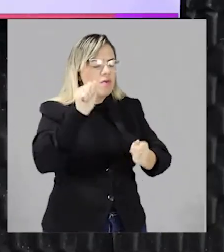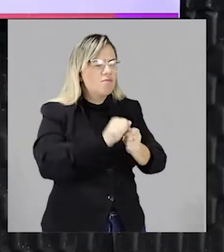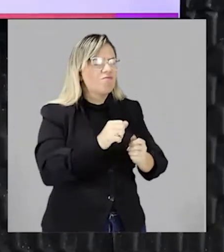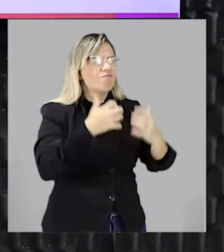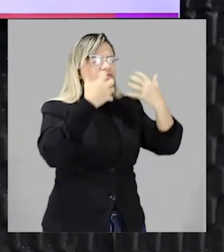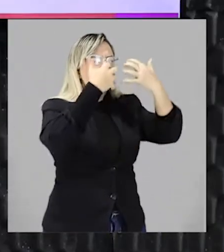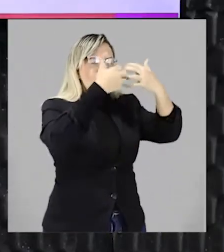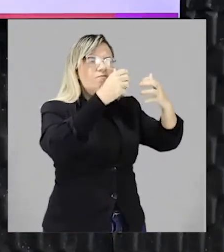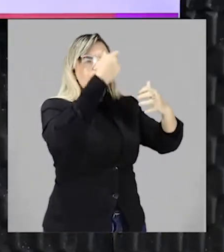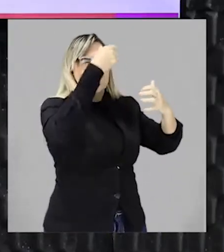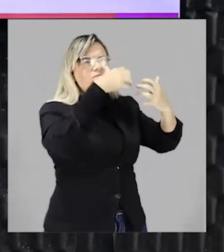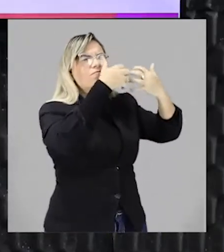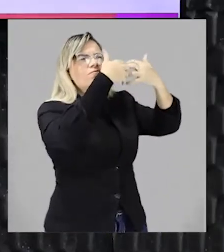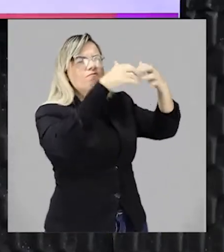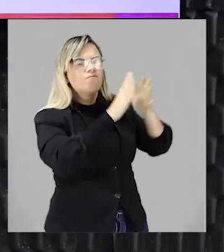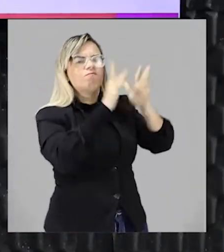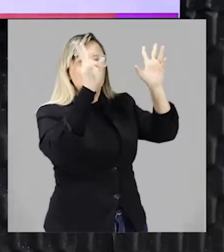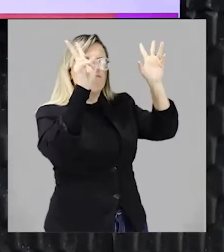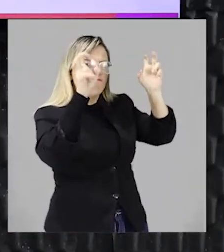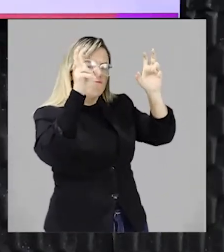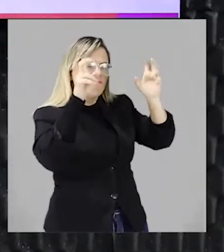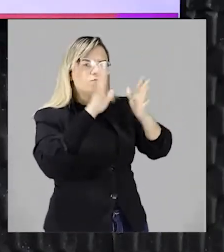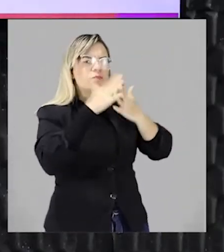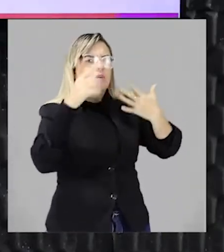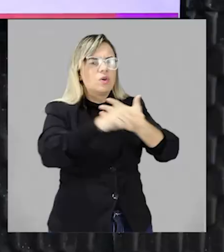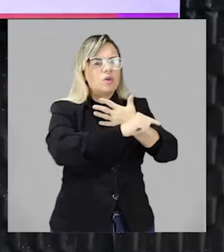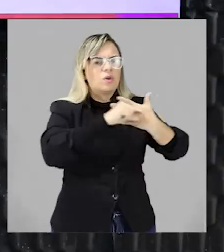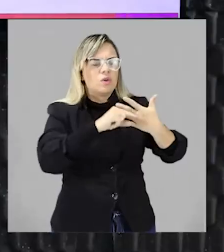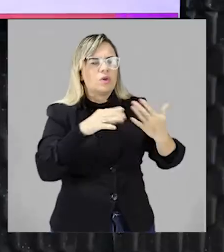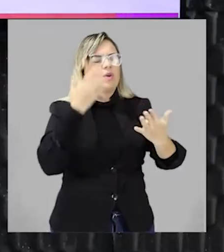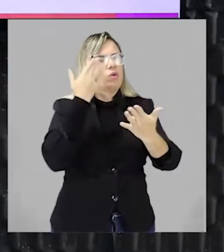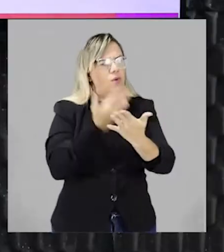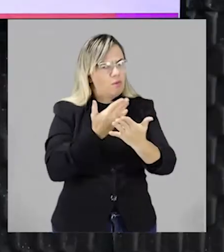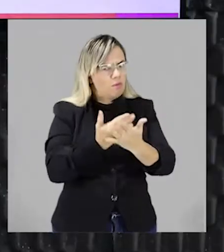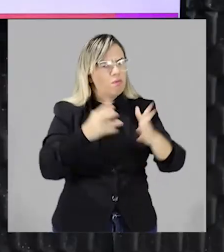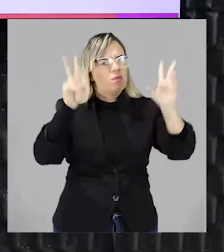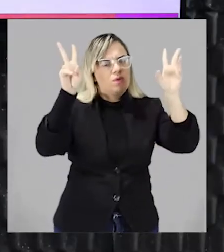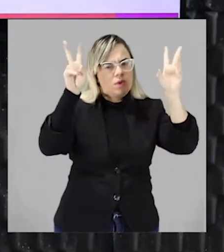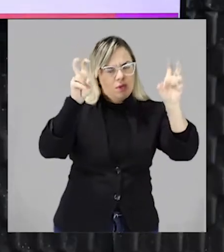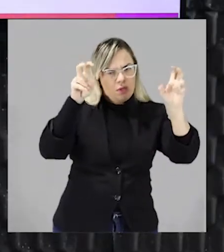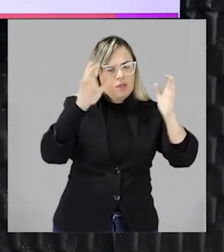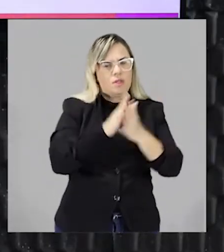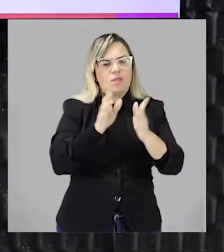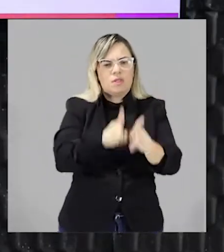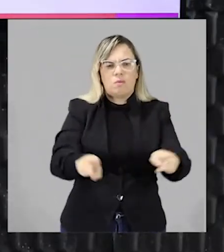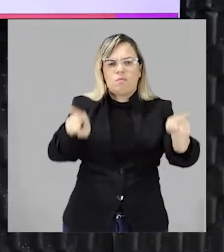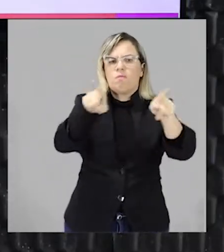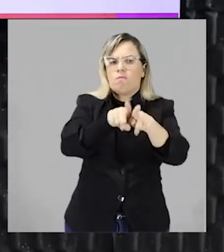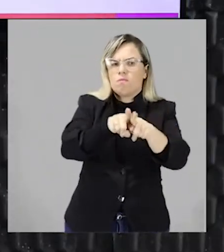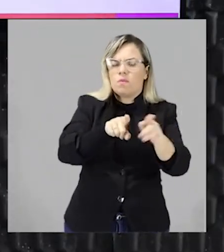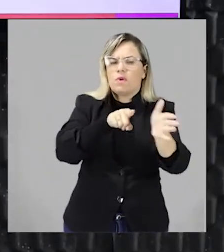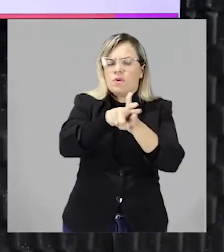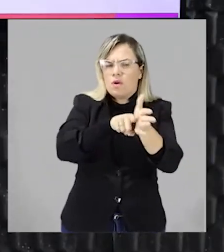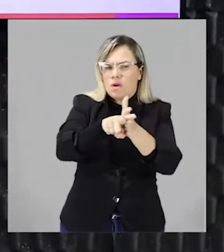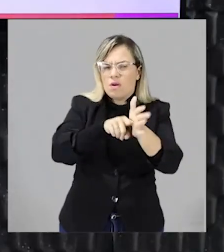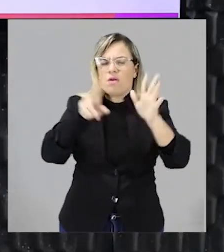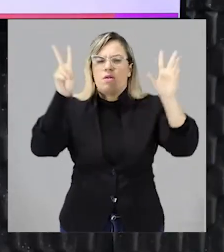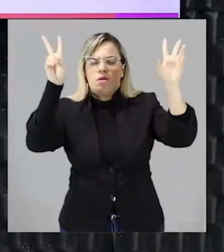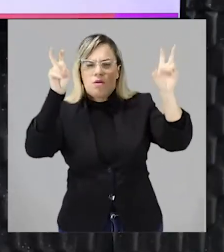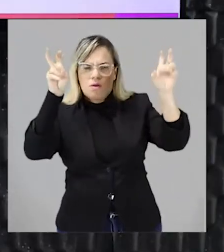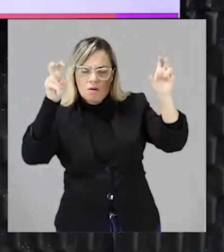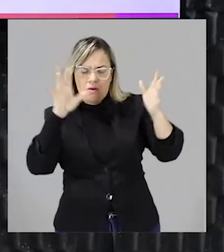refletir sobre esse tema, vai buscar autores que estudam sobre esse tema, vai buscar pesquisas que falam sobre esse